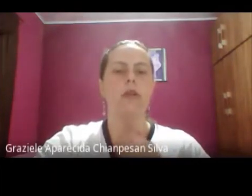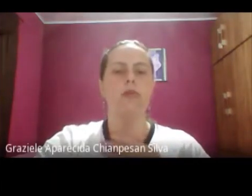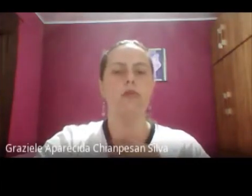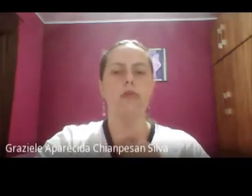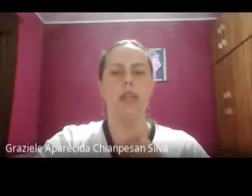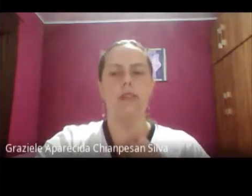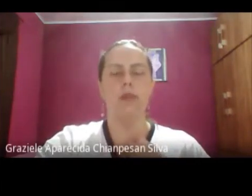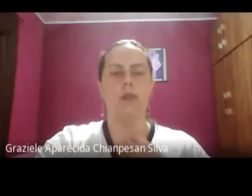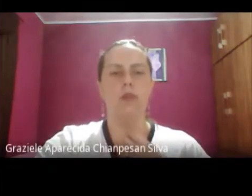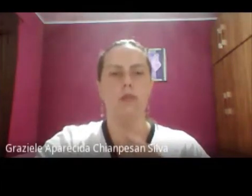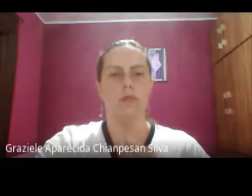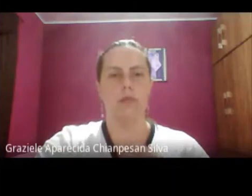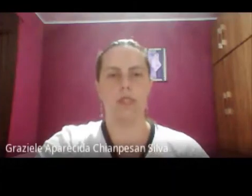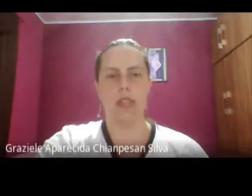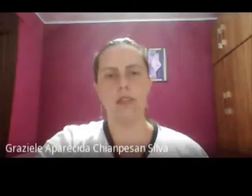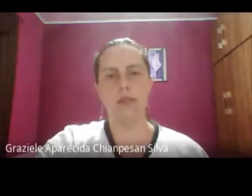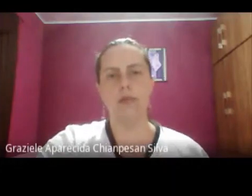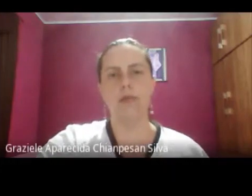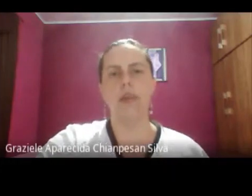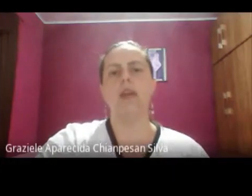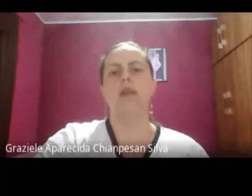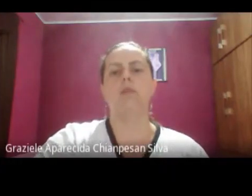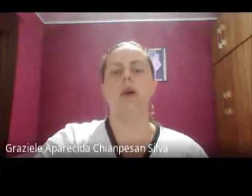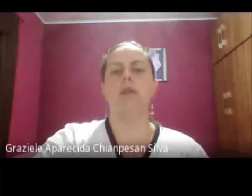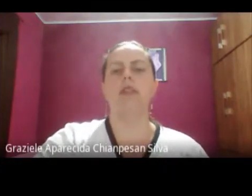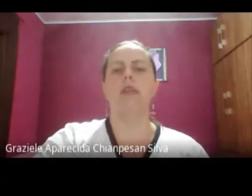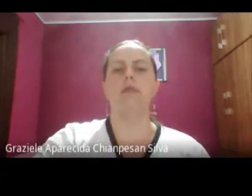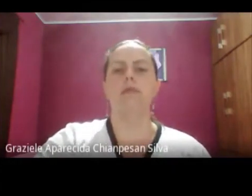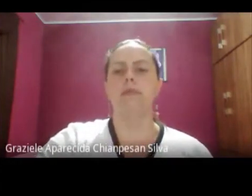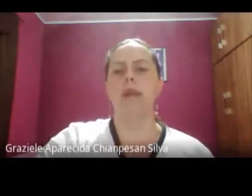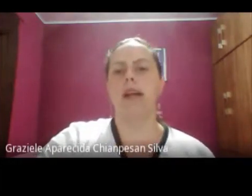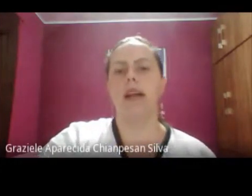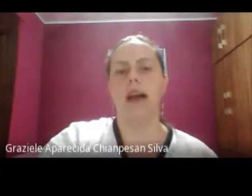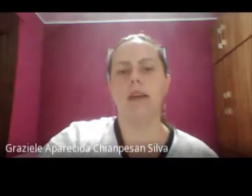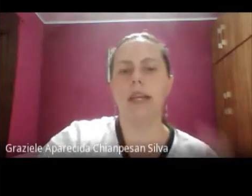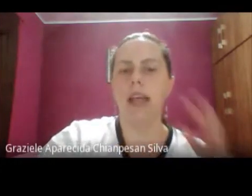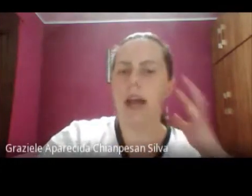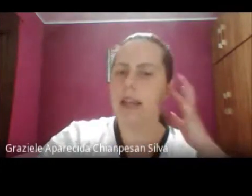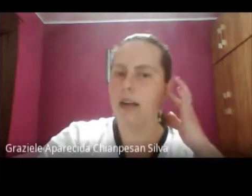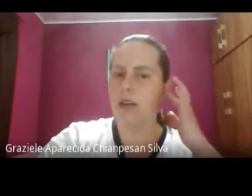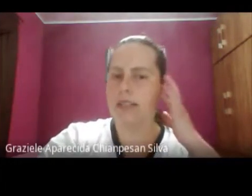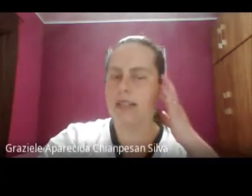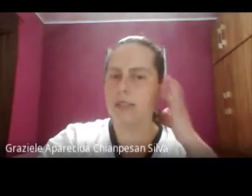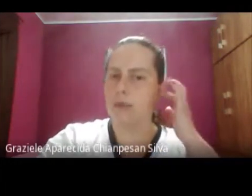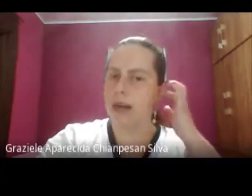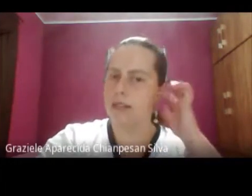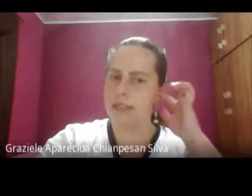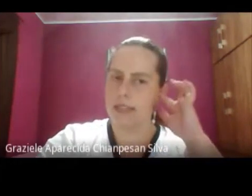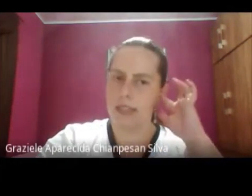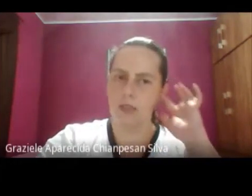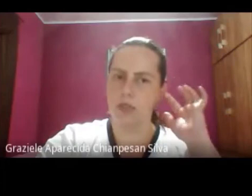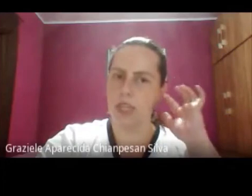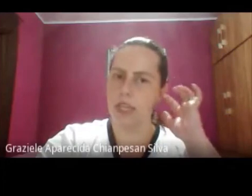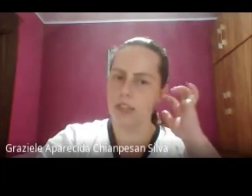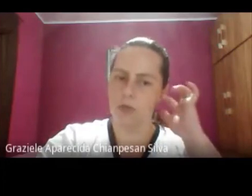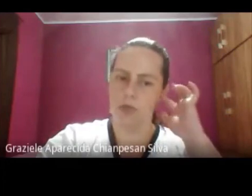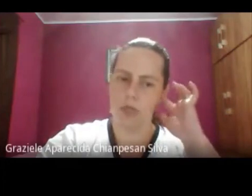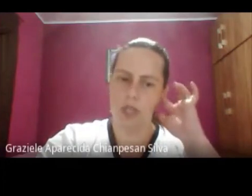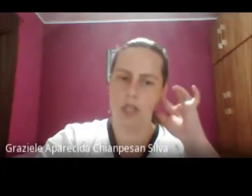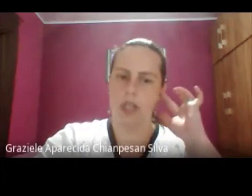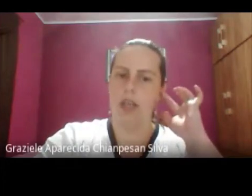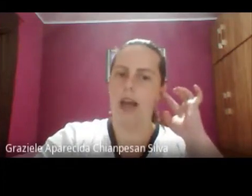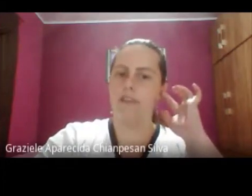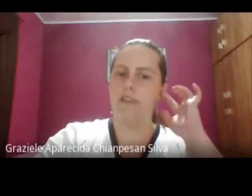sobre o Bando do Teatro Olodum, certo? Bom, então... marcaram aí. Aí agora, essas partes aqui dos